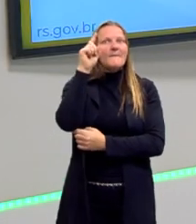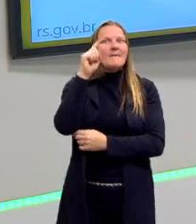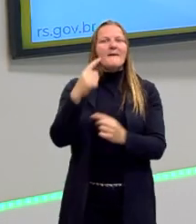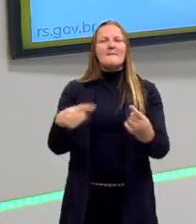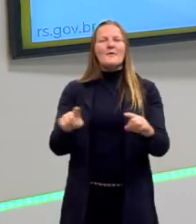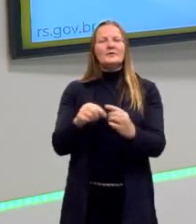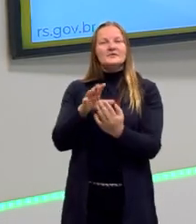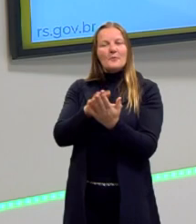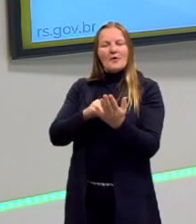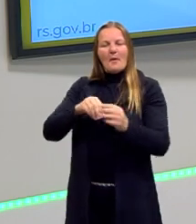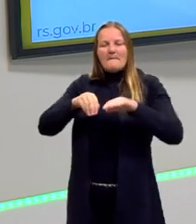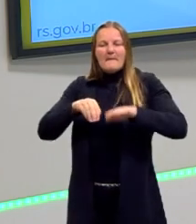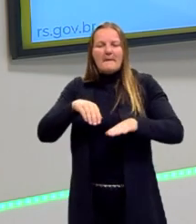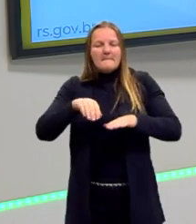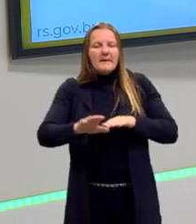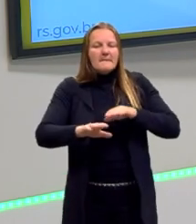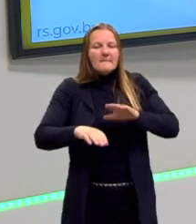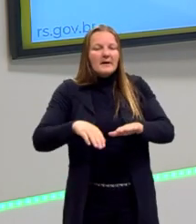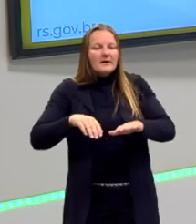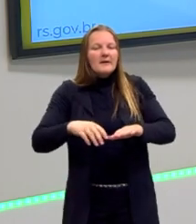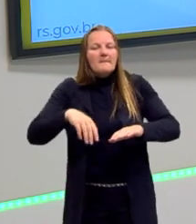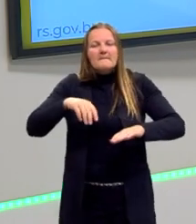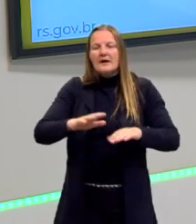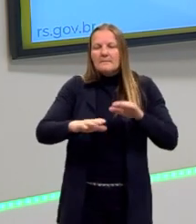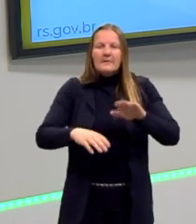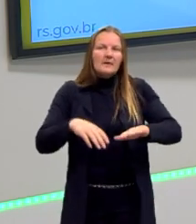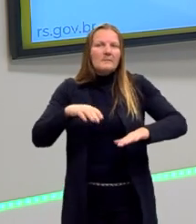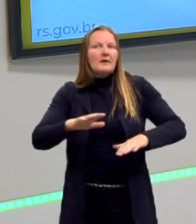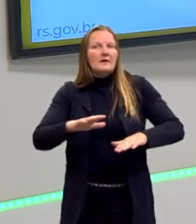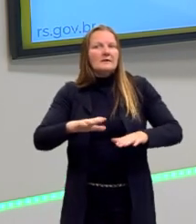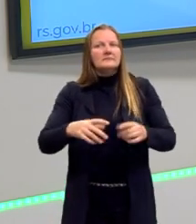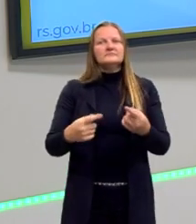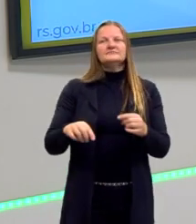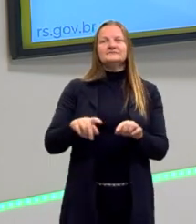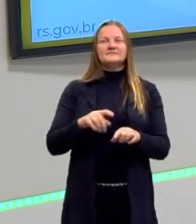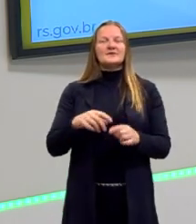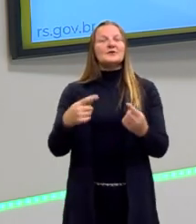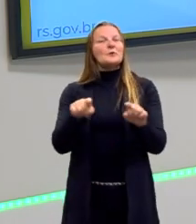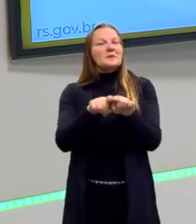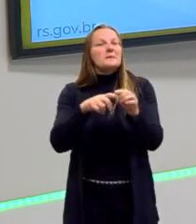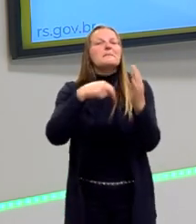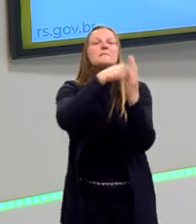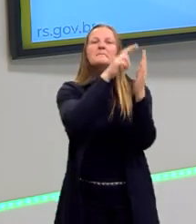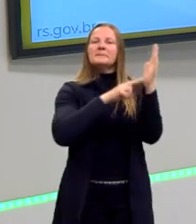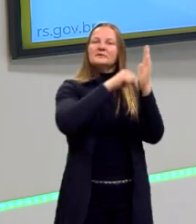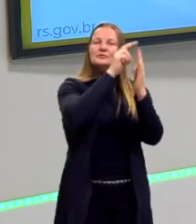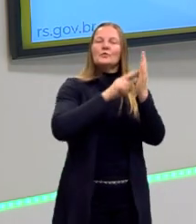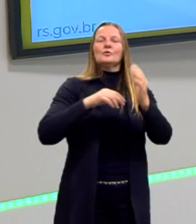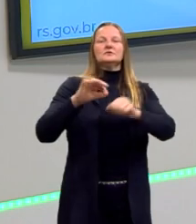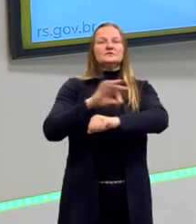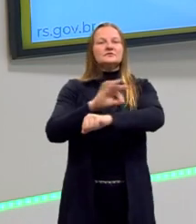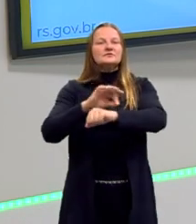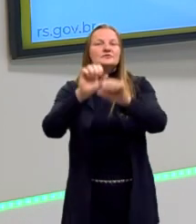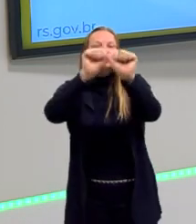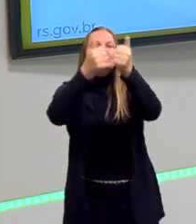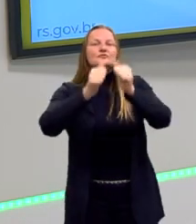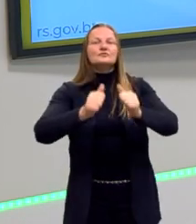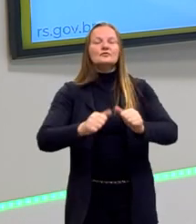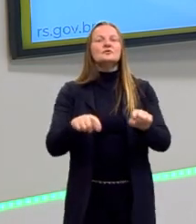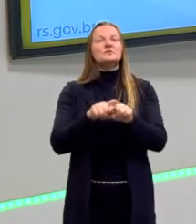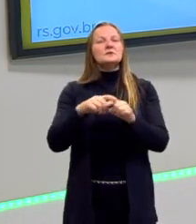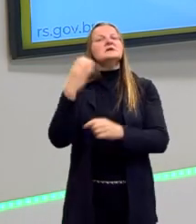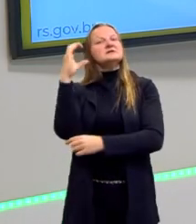né esse processo inventivo assim também os pintores os escultores e é o mesmo processo